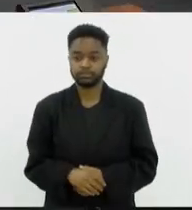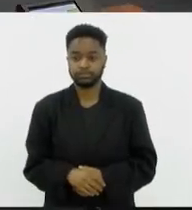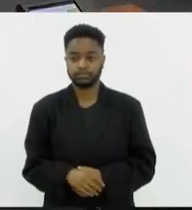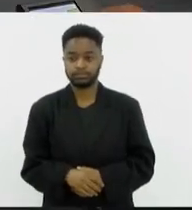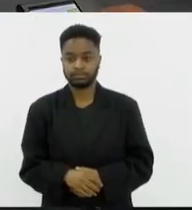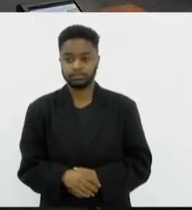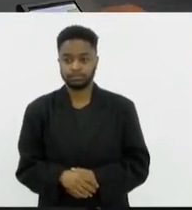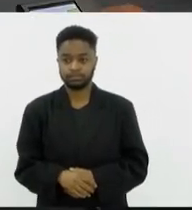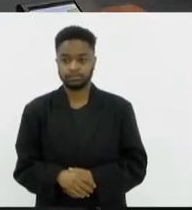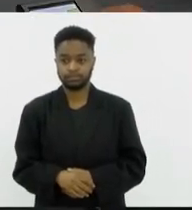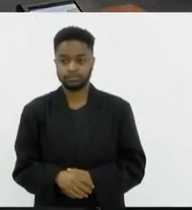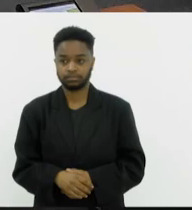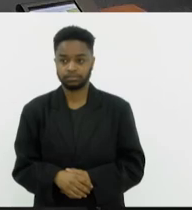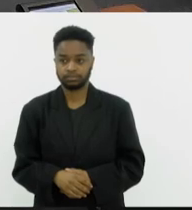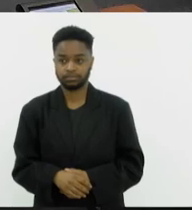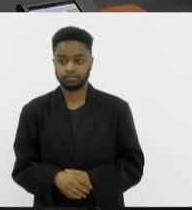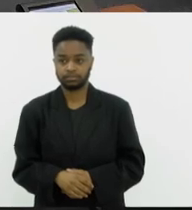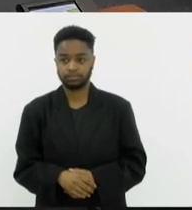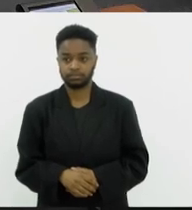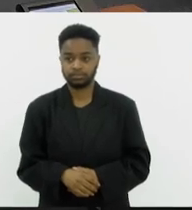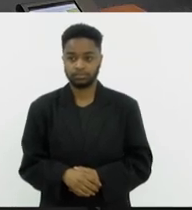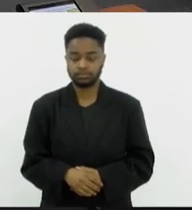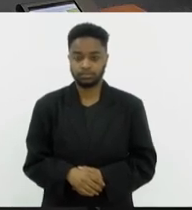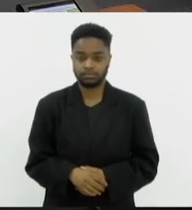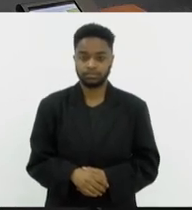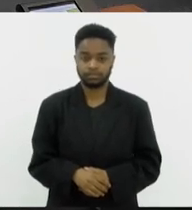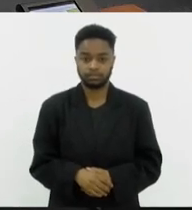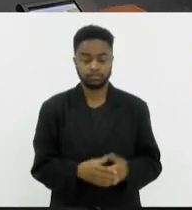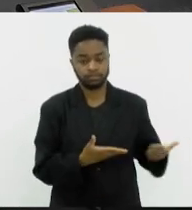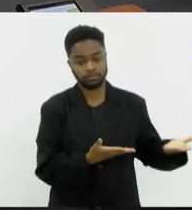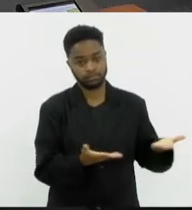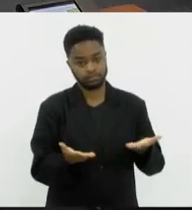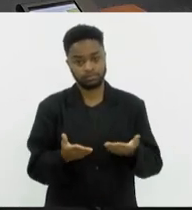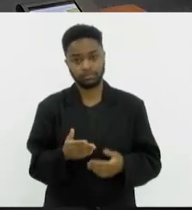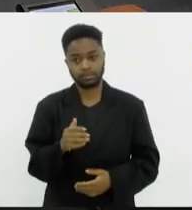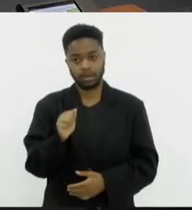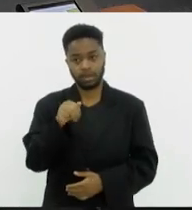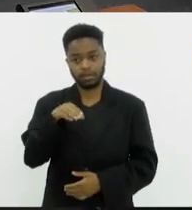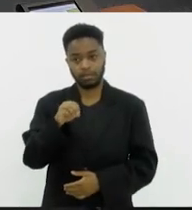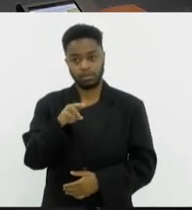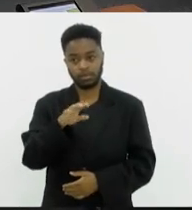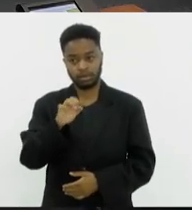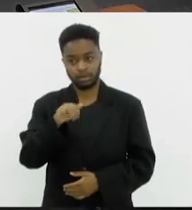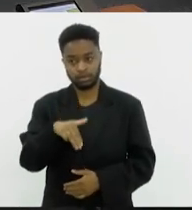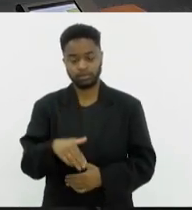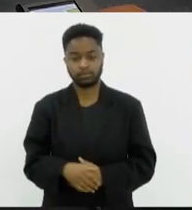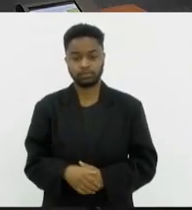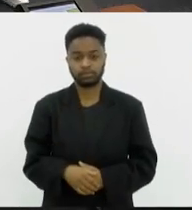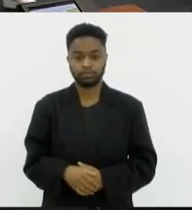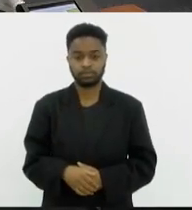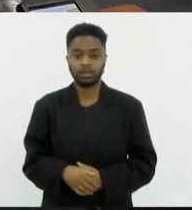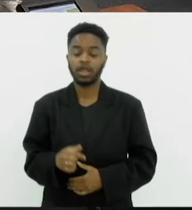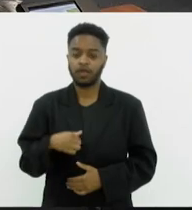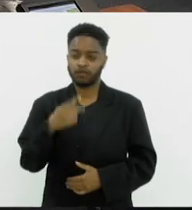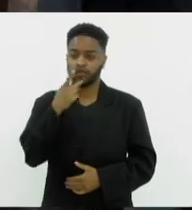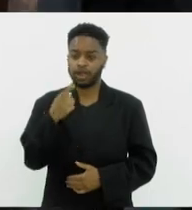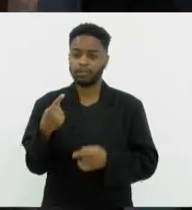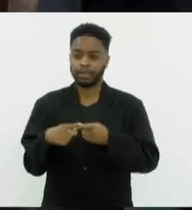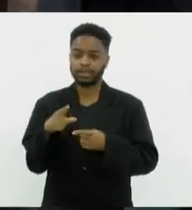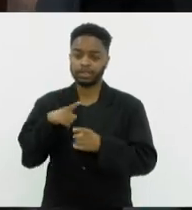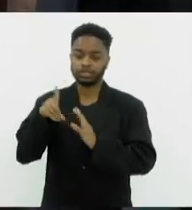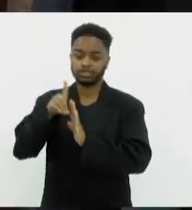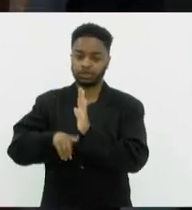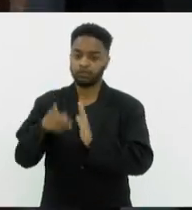Senhor presidente, pela ordem. Nobre deputado Rodrigo Amorim. Eu vou logo citar. Com a palavra. Eu vou logo citar para dar o direito de fala